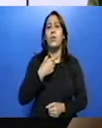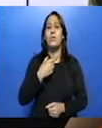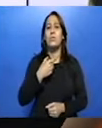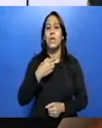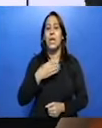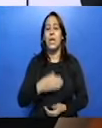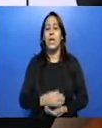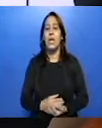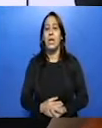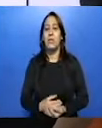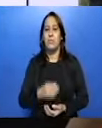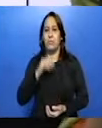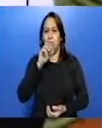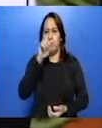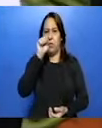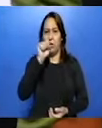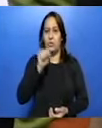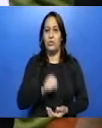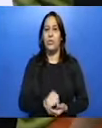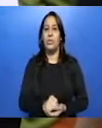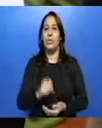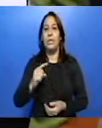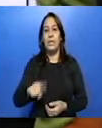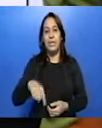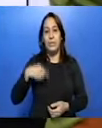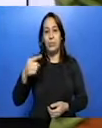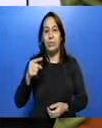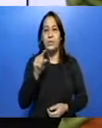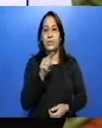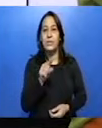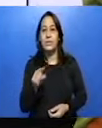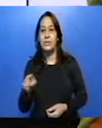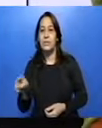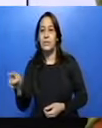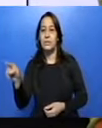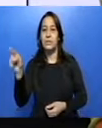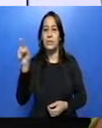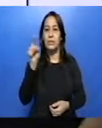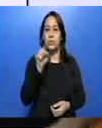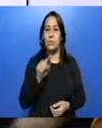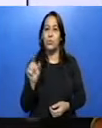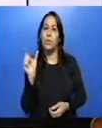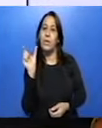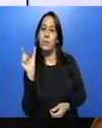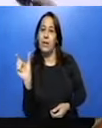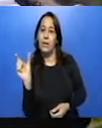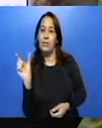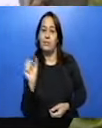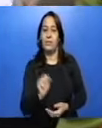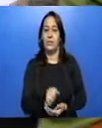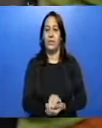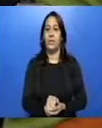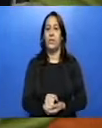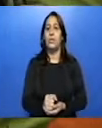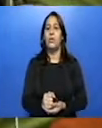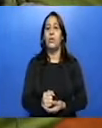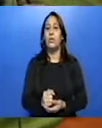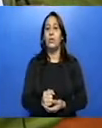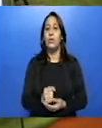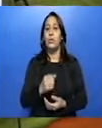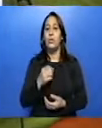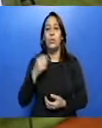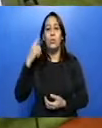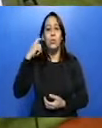Depois contorne as palavras em que a letra R tem o mesmo som que a amarelinha. Então, nós só